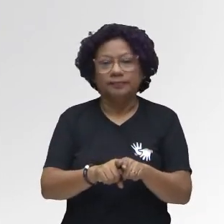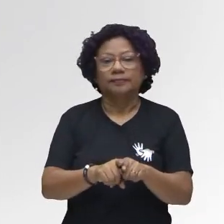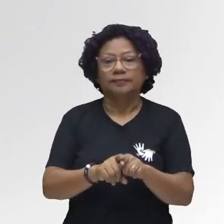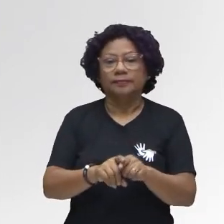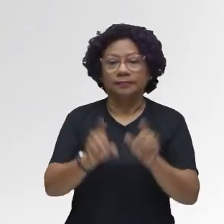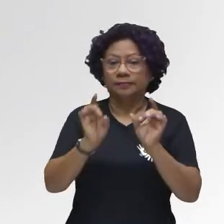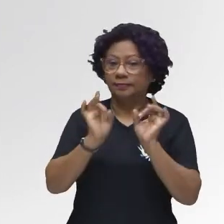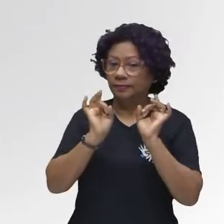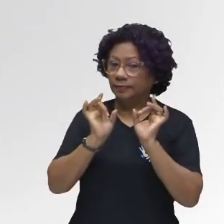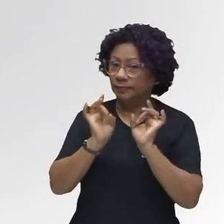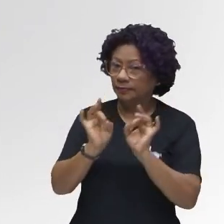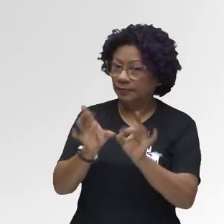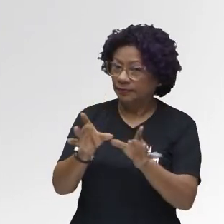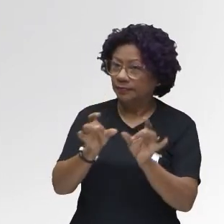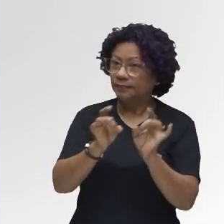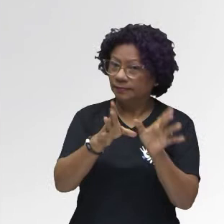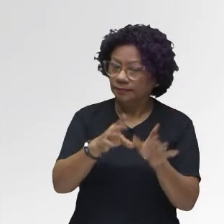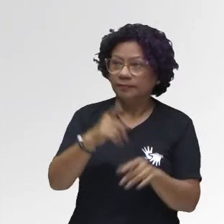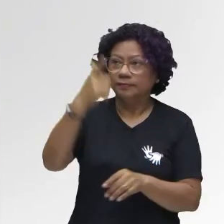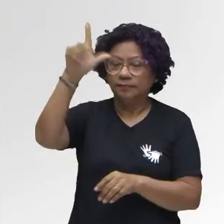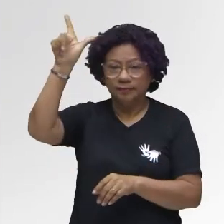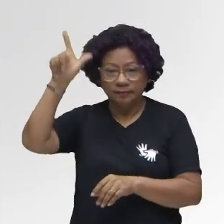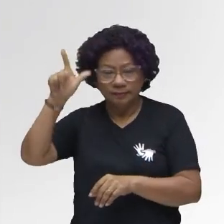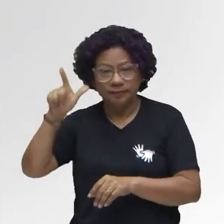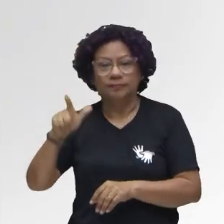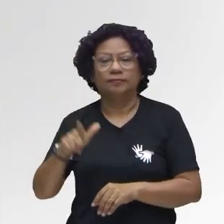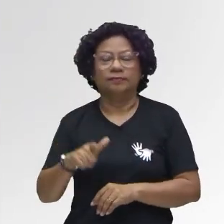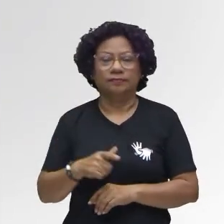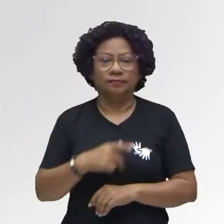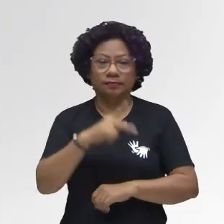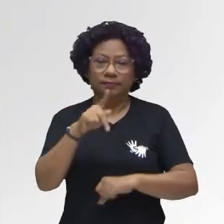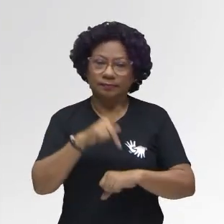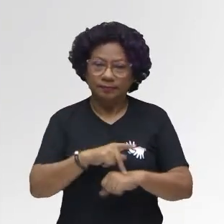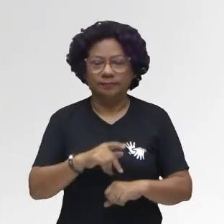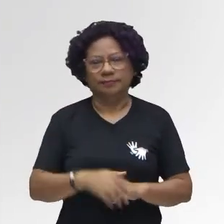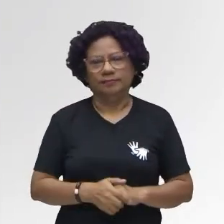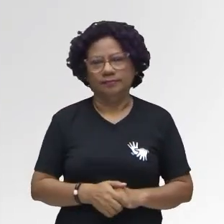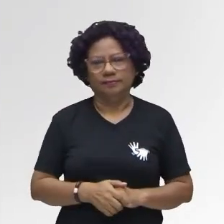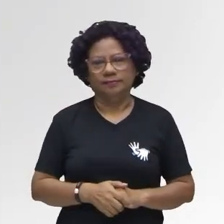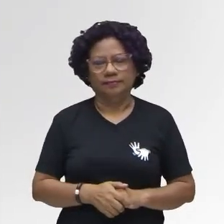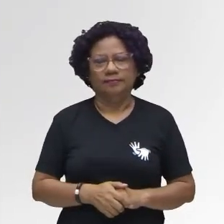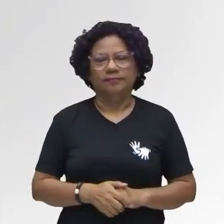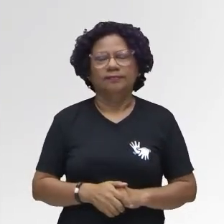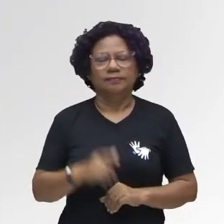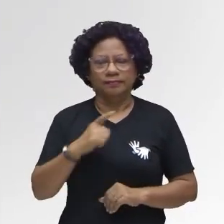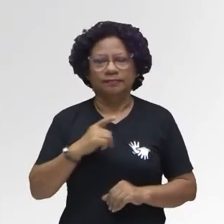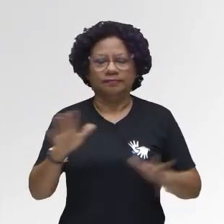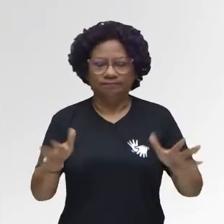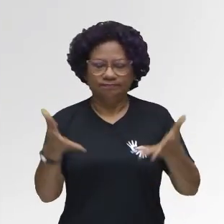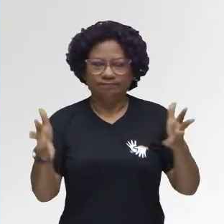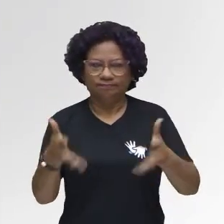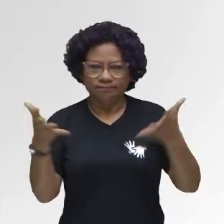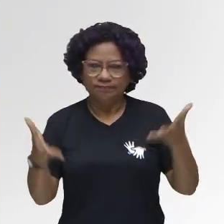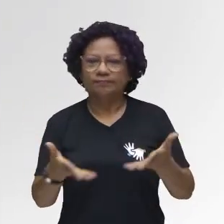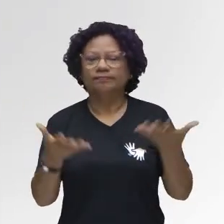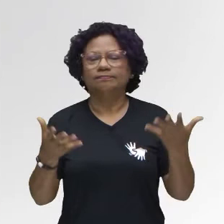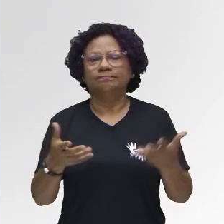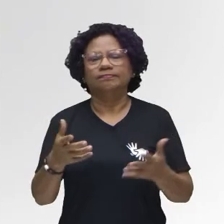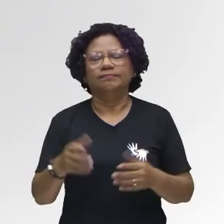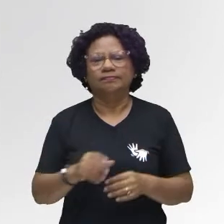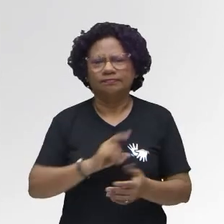Europa, agora ele já produz. E se ele produz, vai estimular a produção nacional de bens de